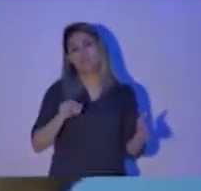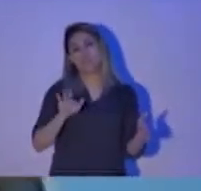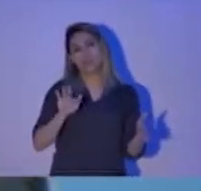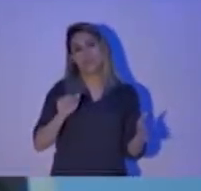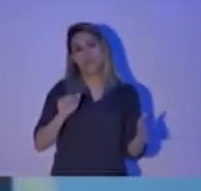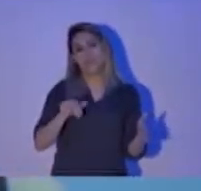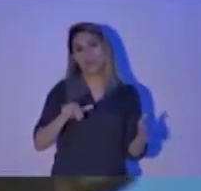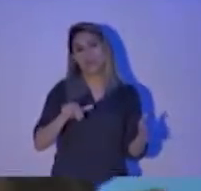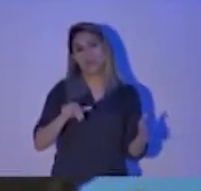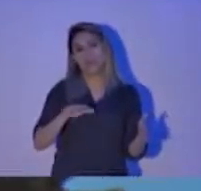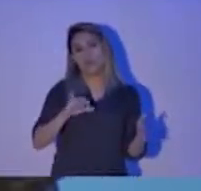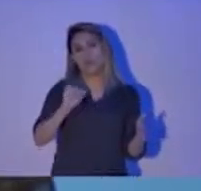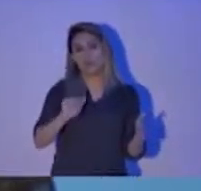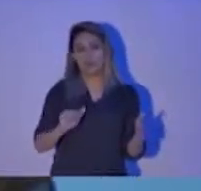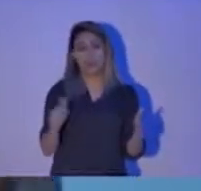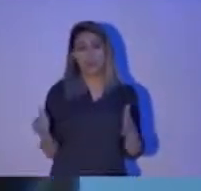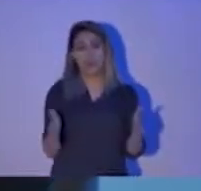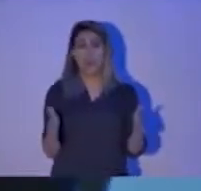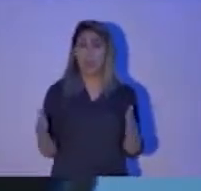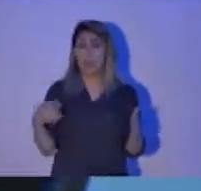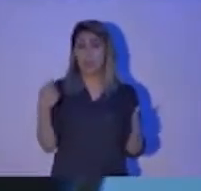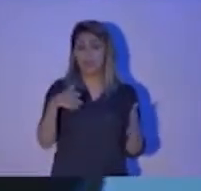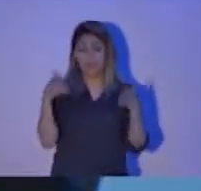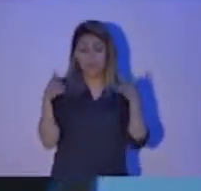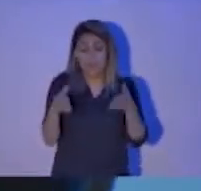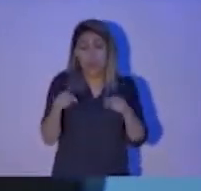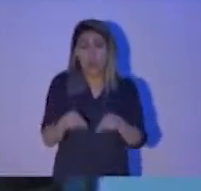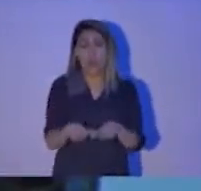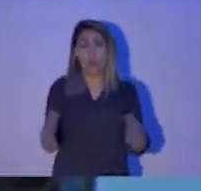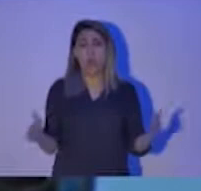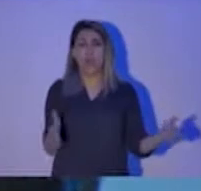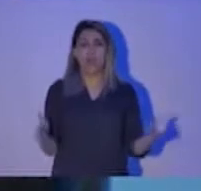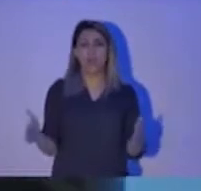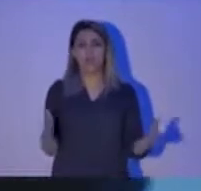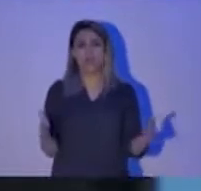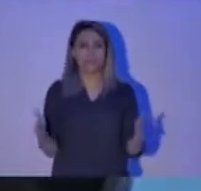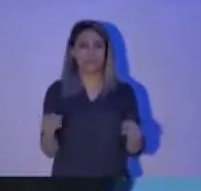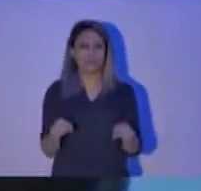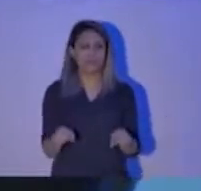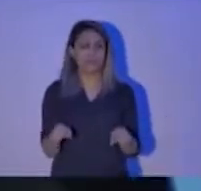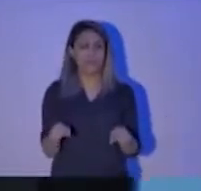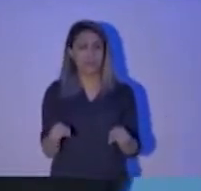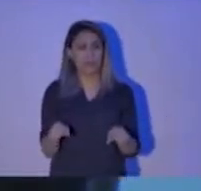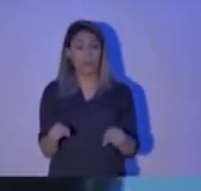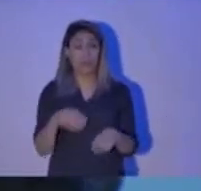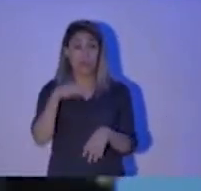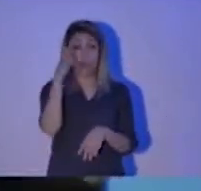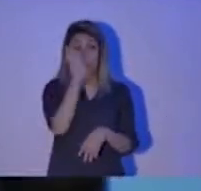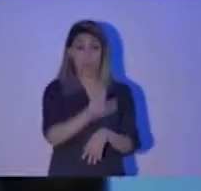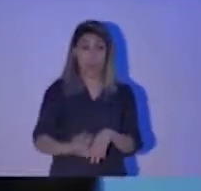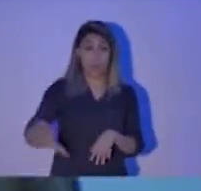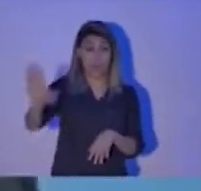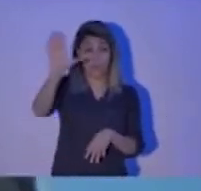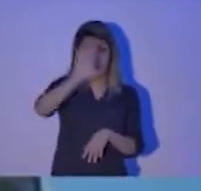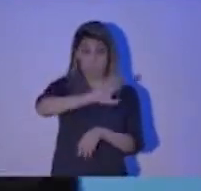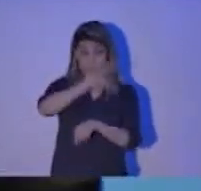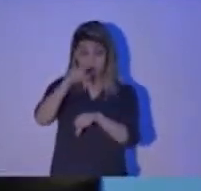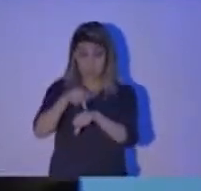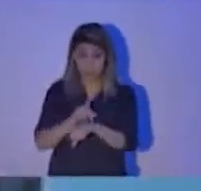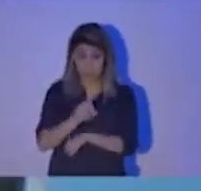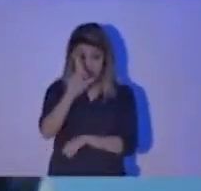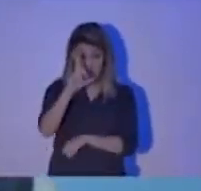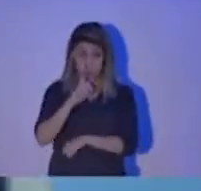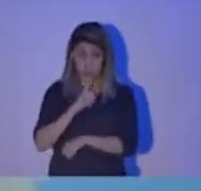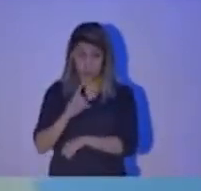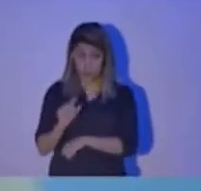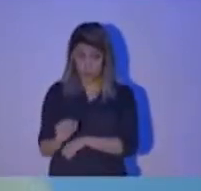O Brasil é a única federação do mundo que tem três esferas jurídicas: União, Estados e Municípios. Isso já traz uma